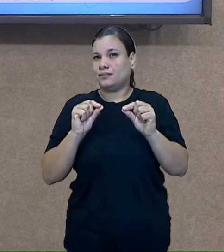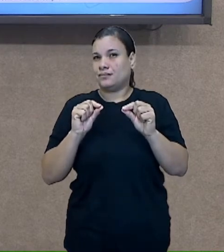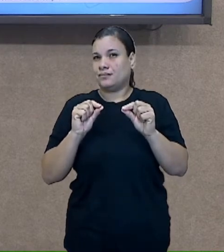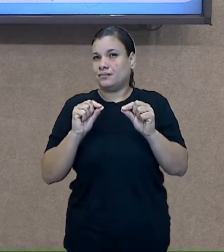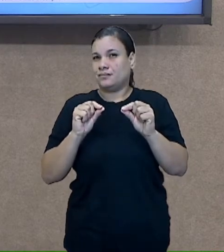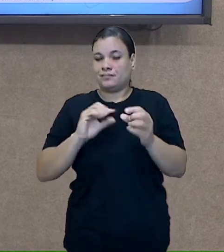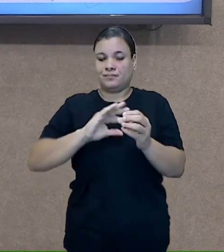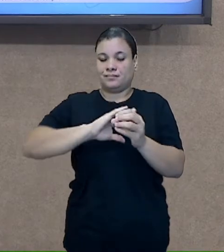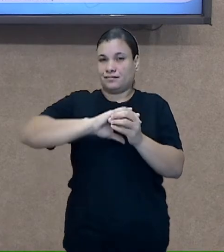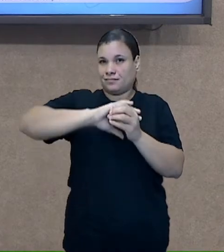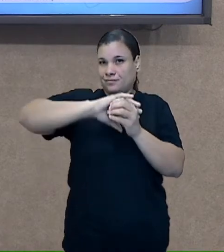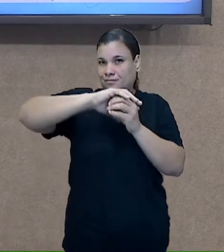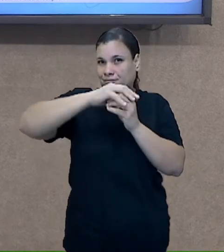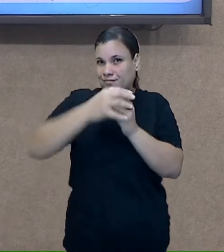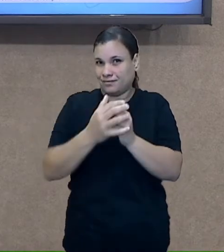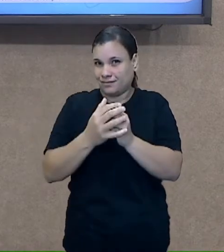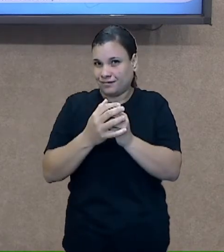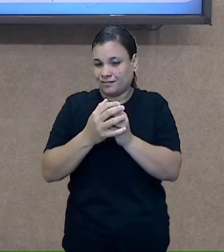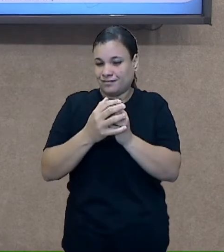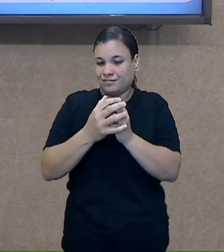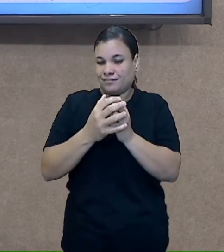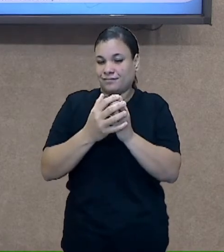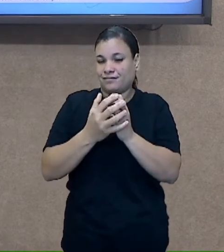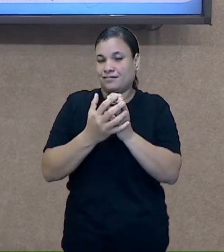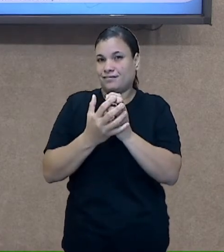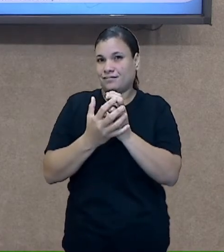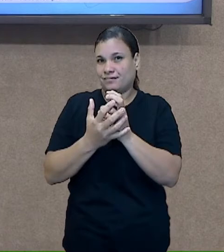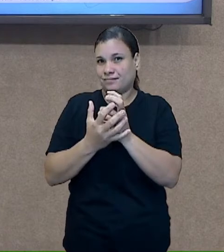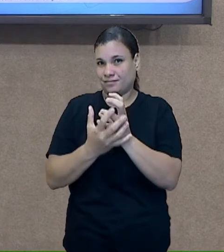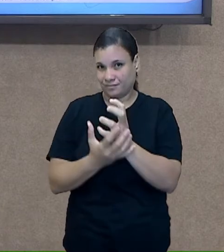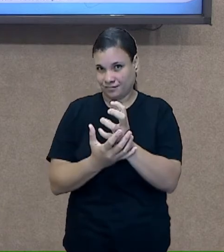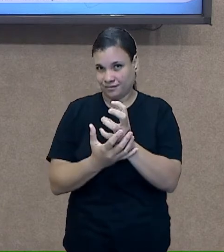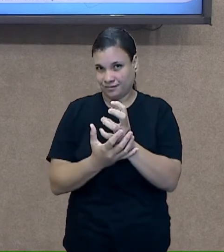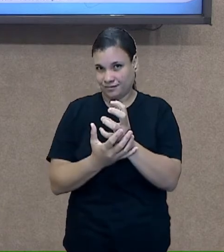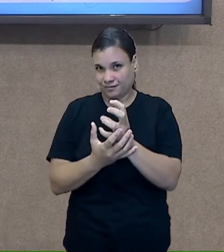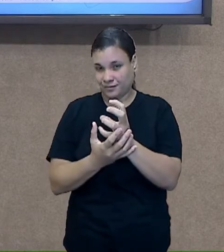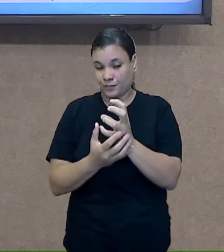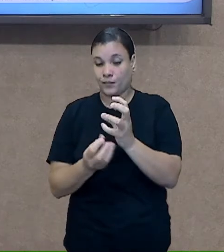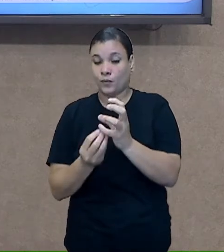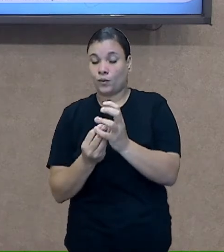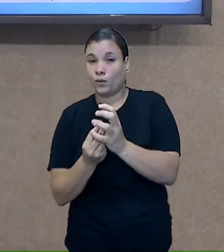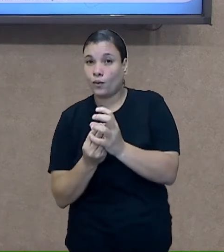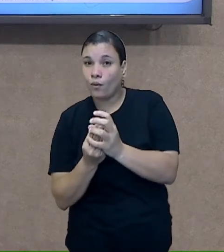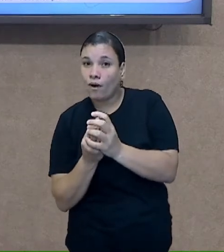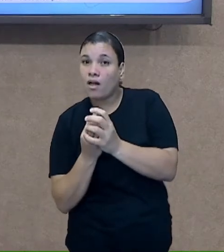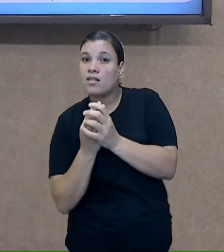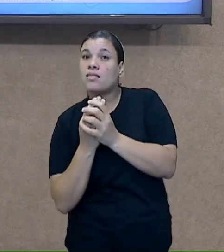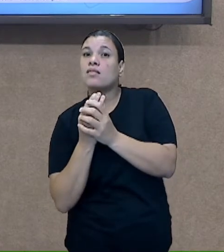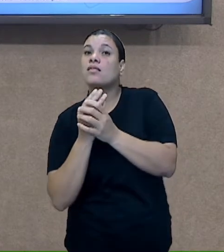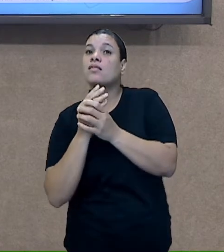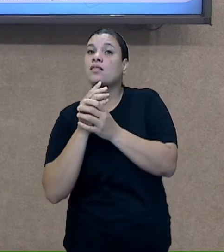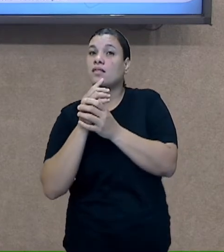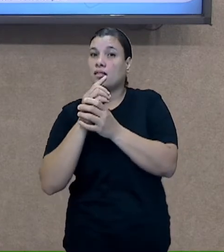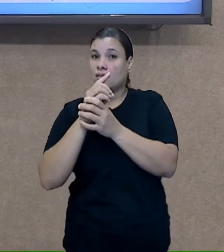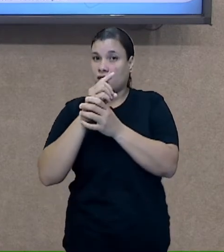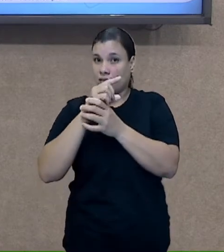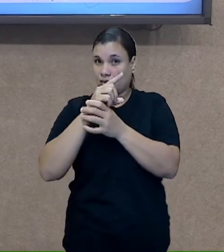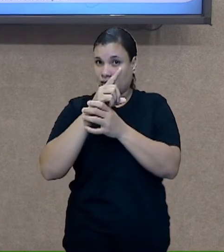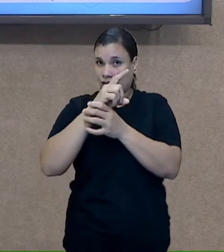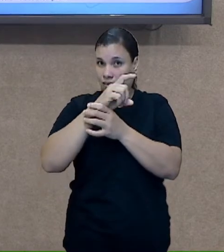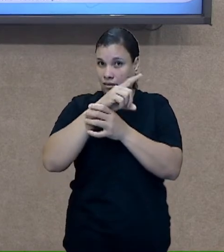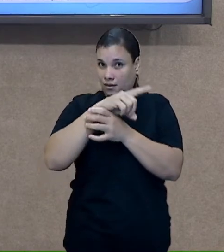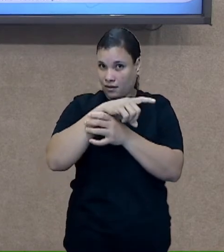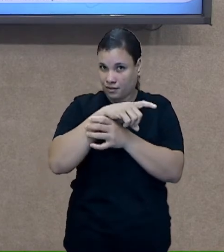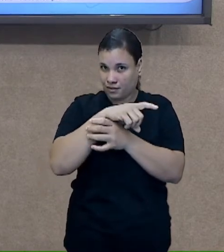pulpa abra, ele espere por um tempo para que essa asa seque e ele consiga